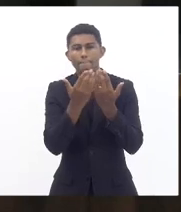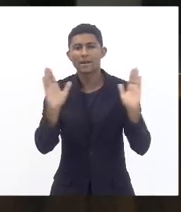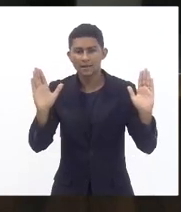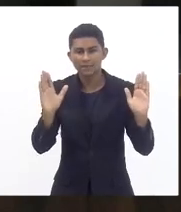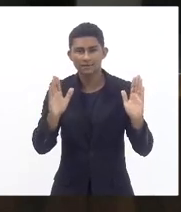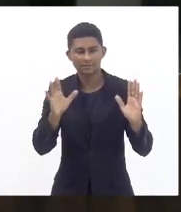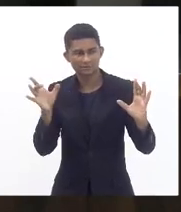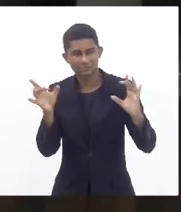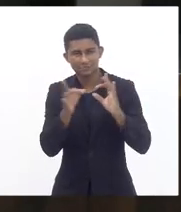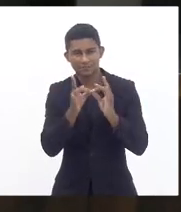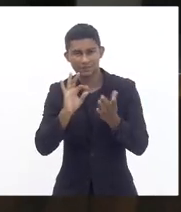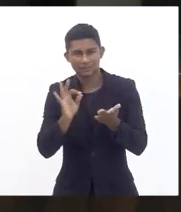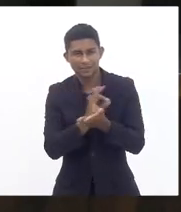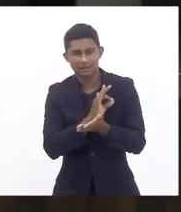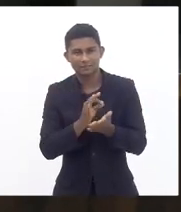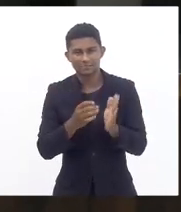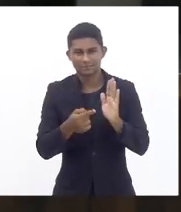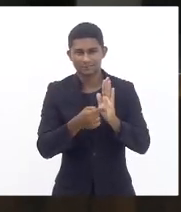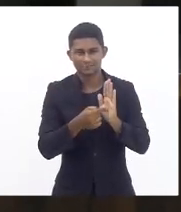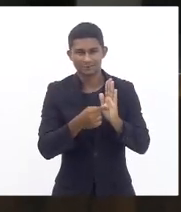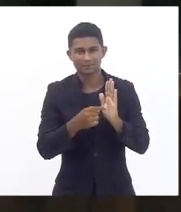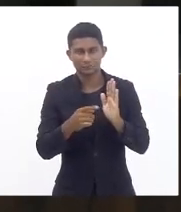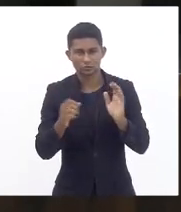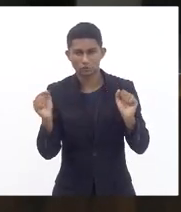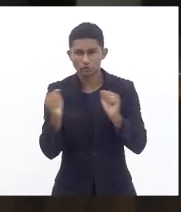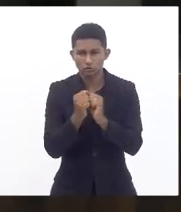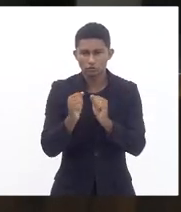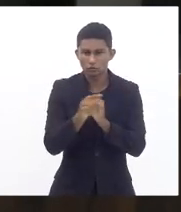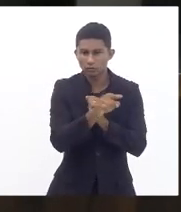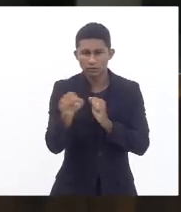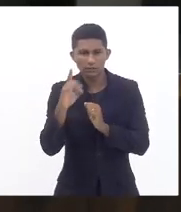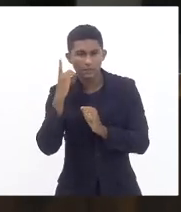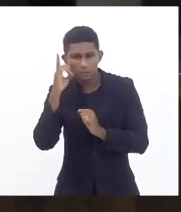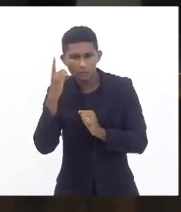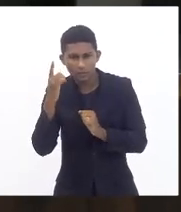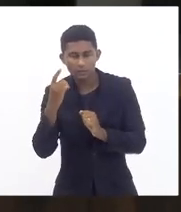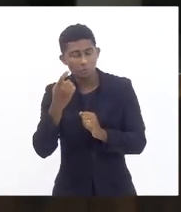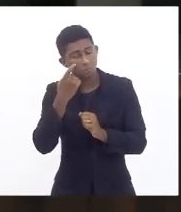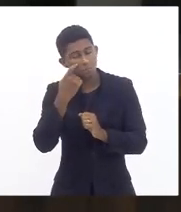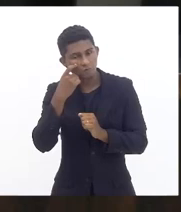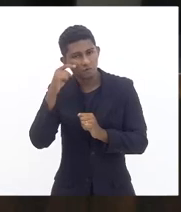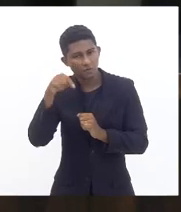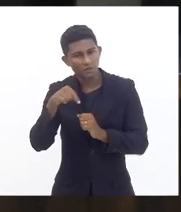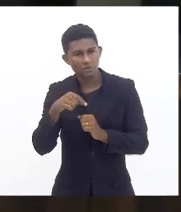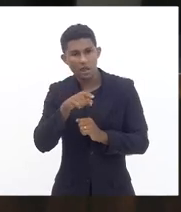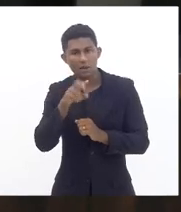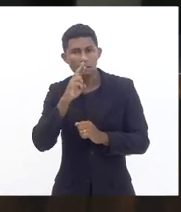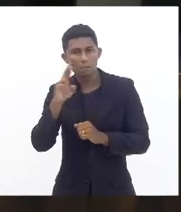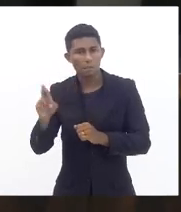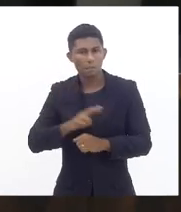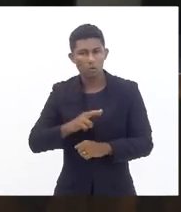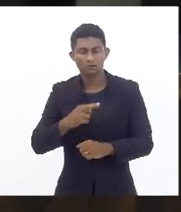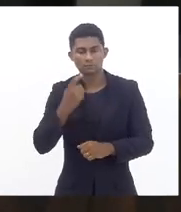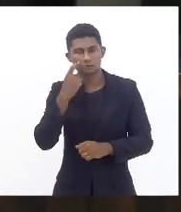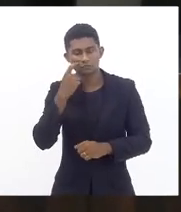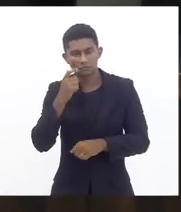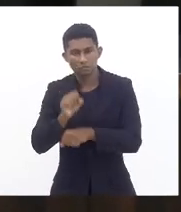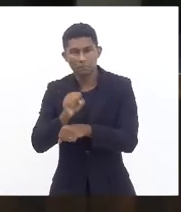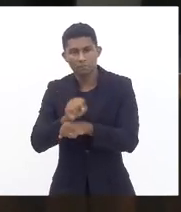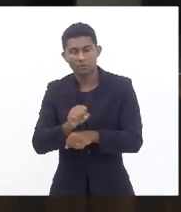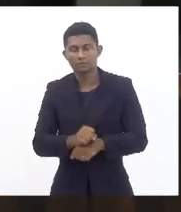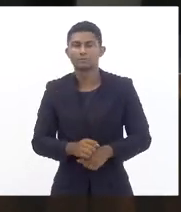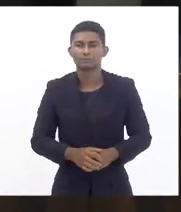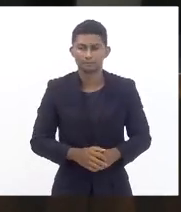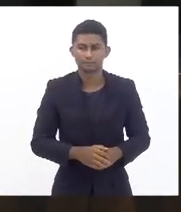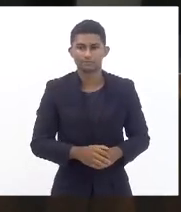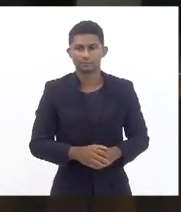vejo o deputado não estar no plenário. Mas a gente aguarda até o final da sessão. Vai chamar o deputado Daniel Librelon para abrir,